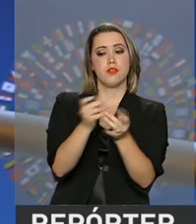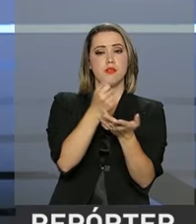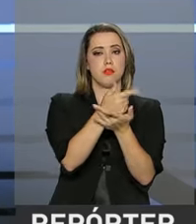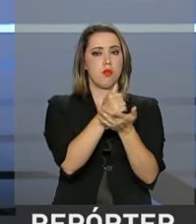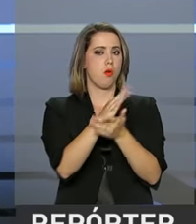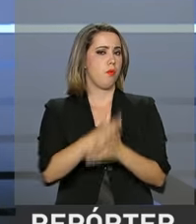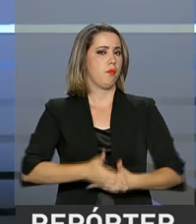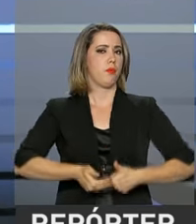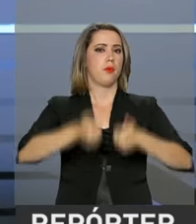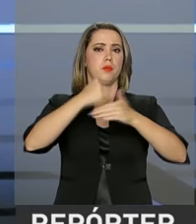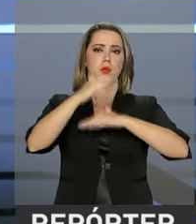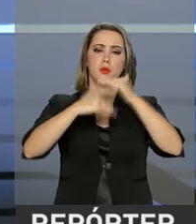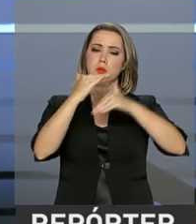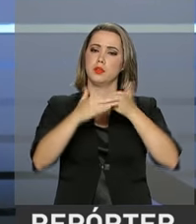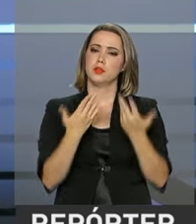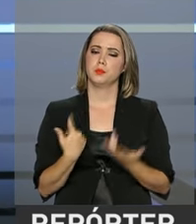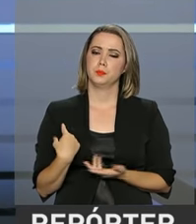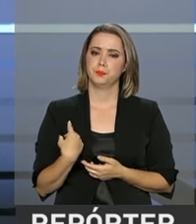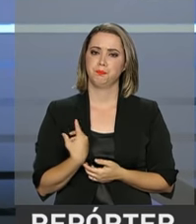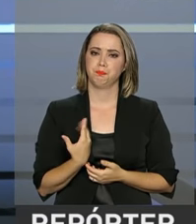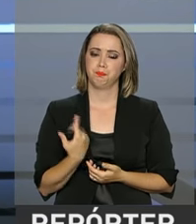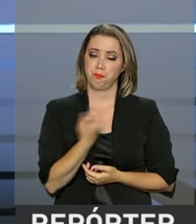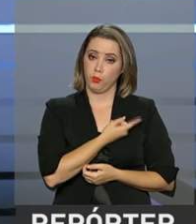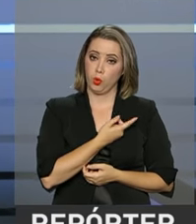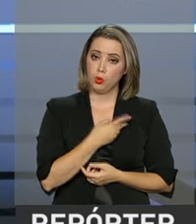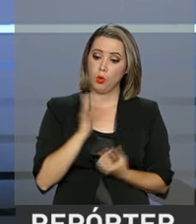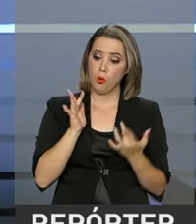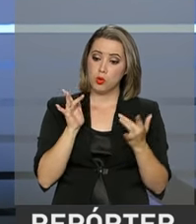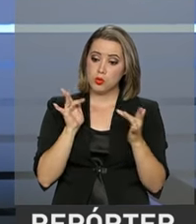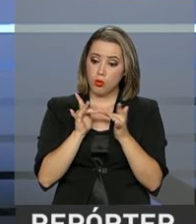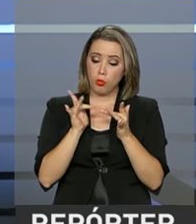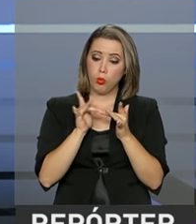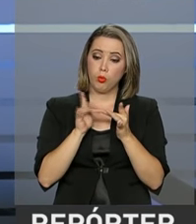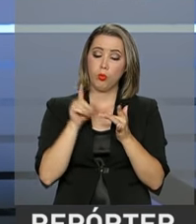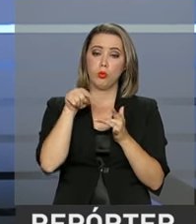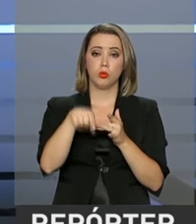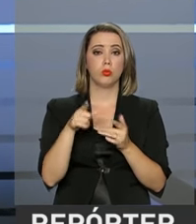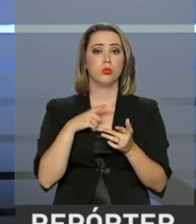do nosso ponto de vista do brasil com isso